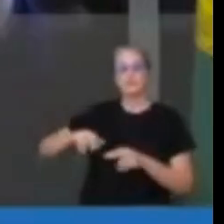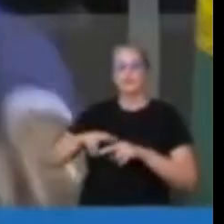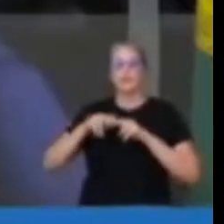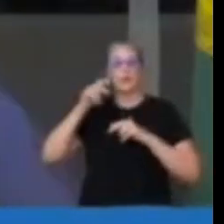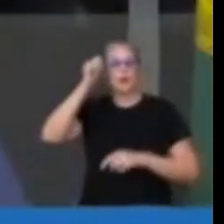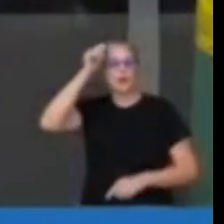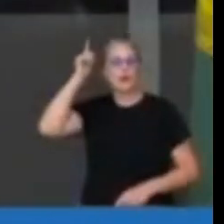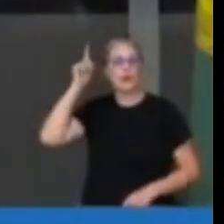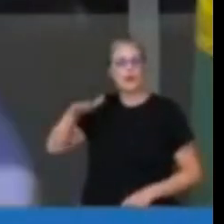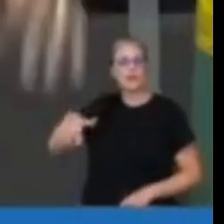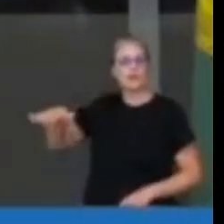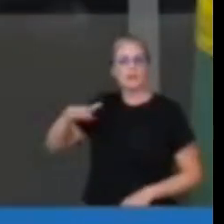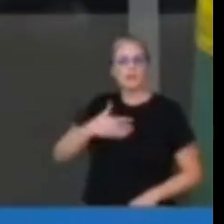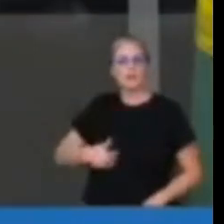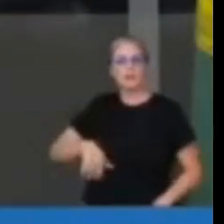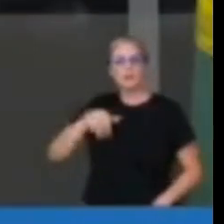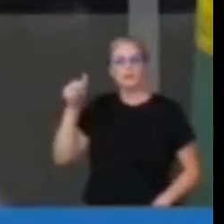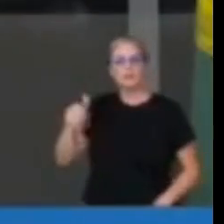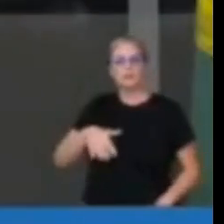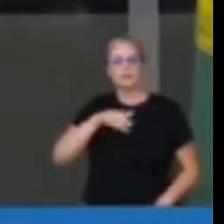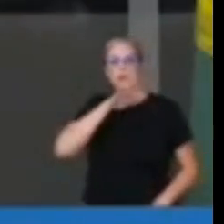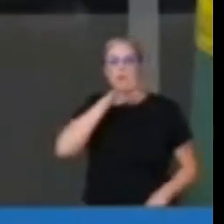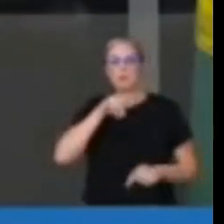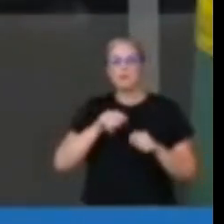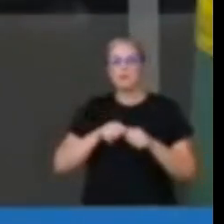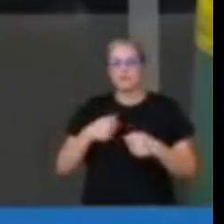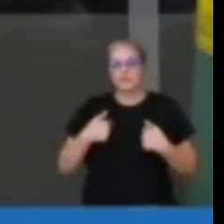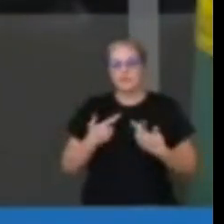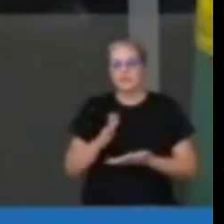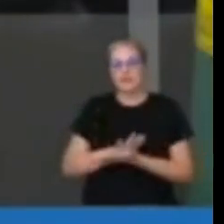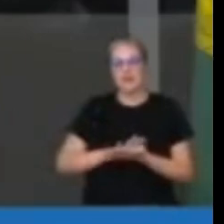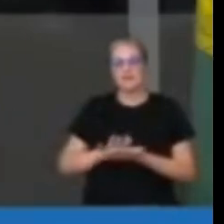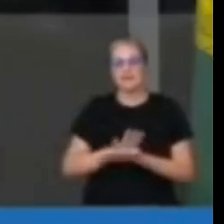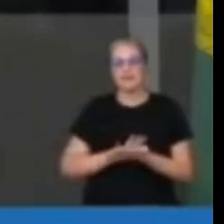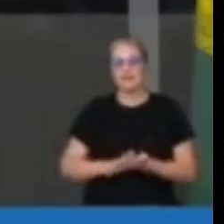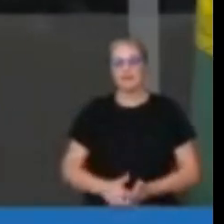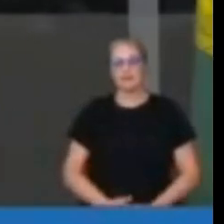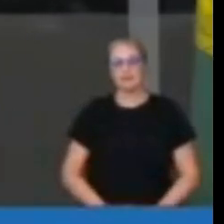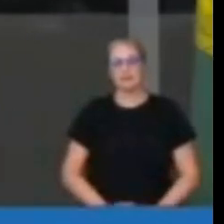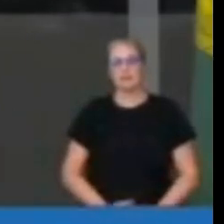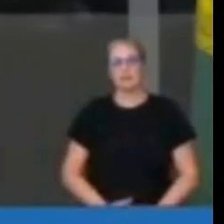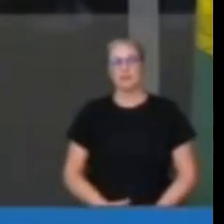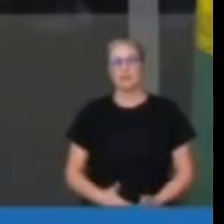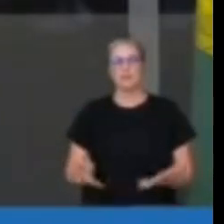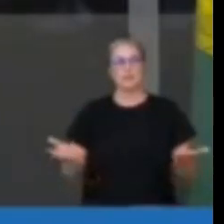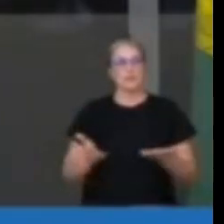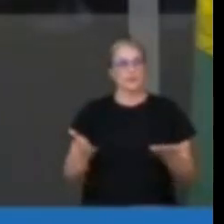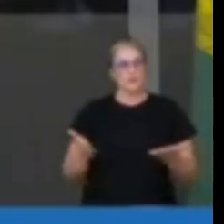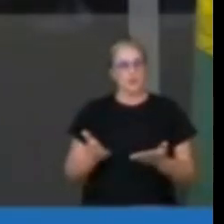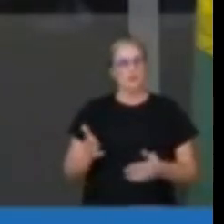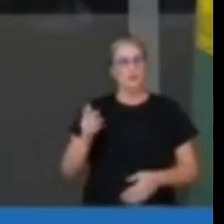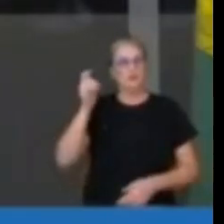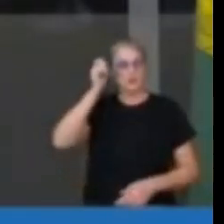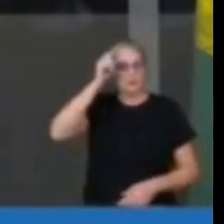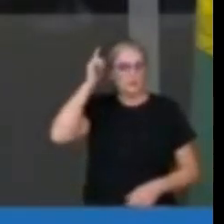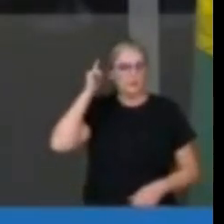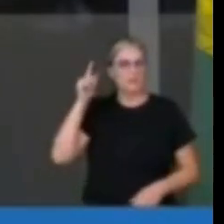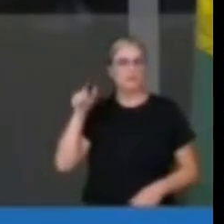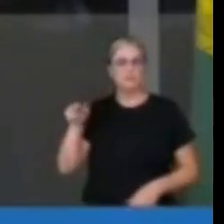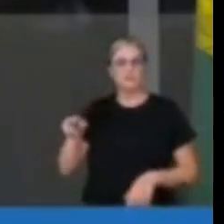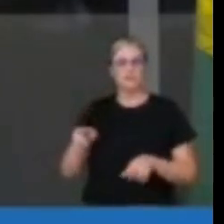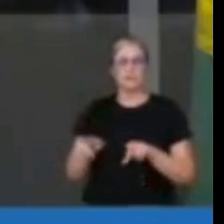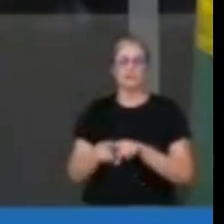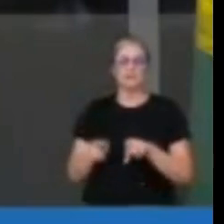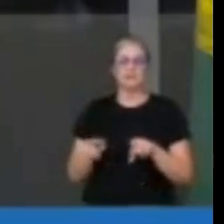desse desgoverno por não ter feito nada. E hoje Alexandre de Moraes, assim como